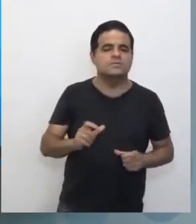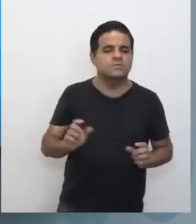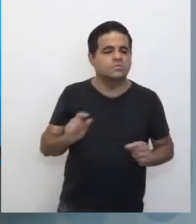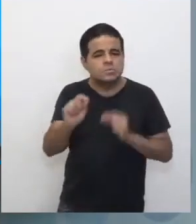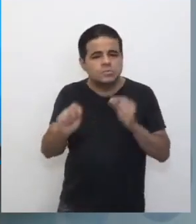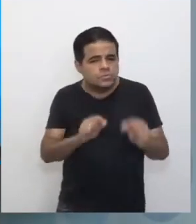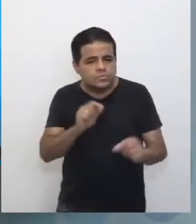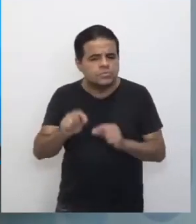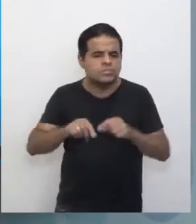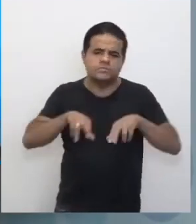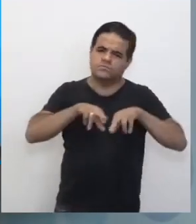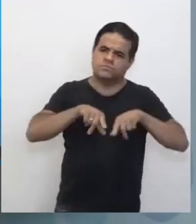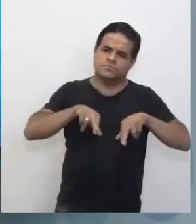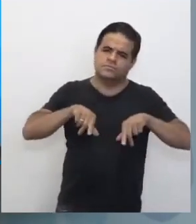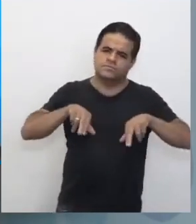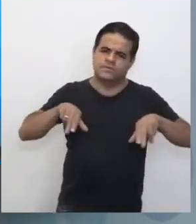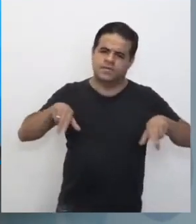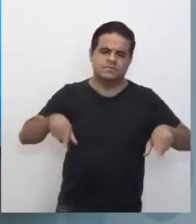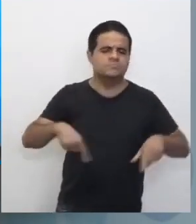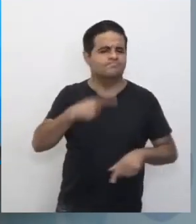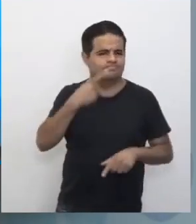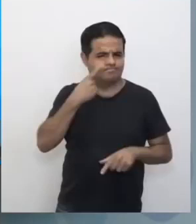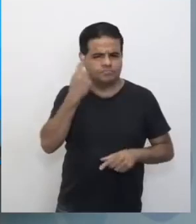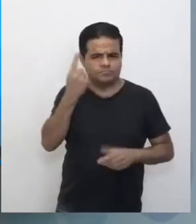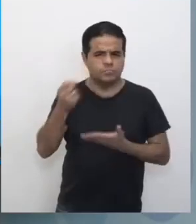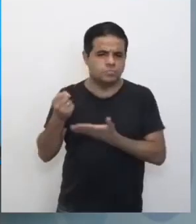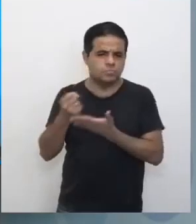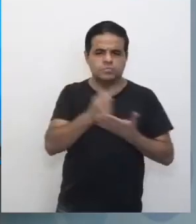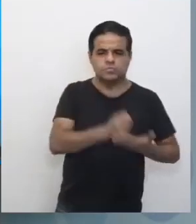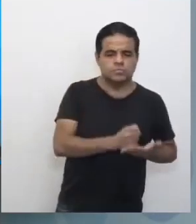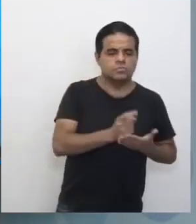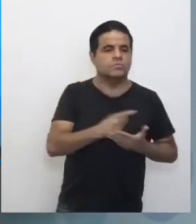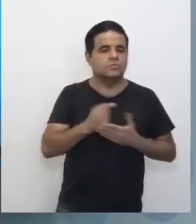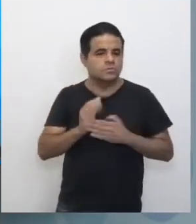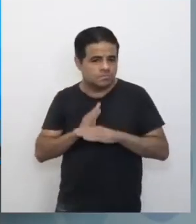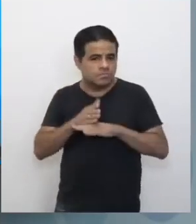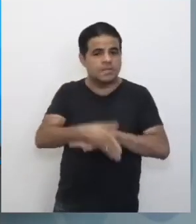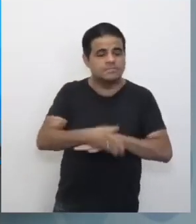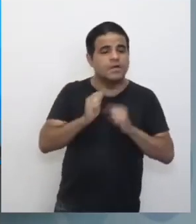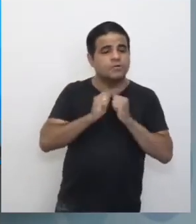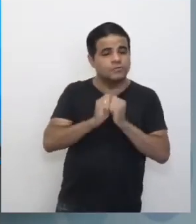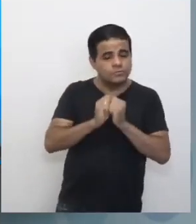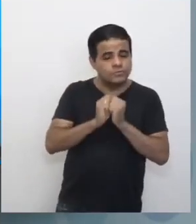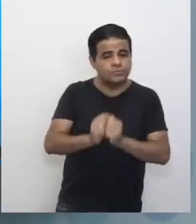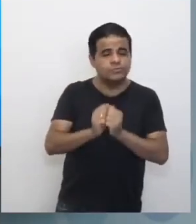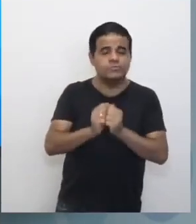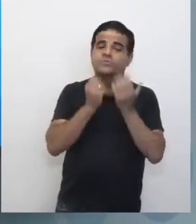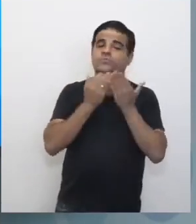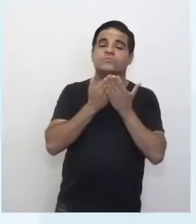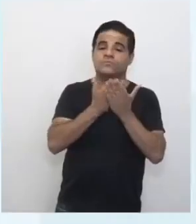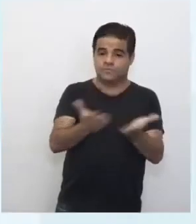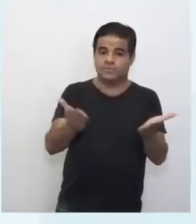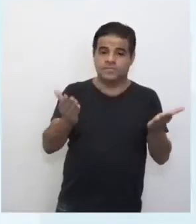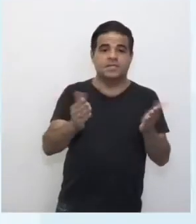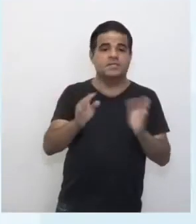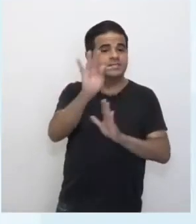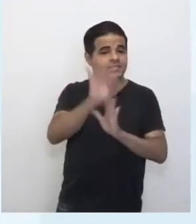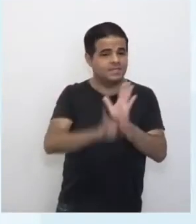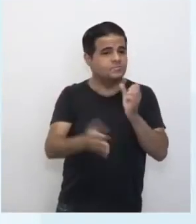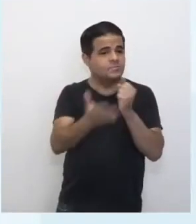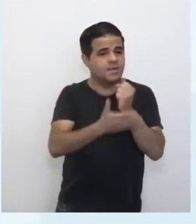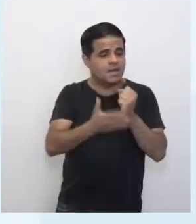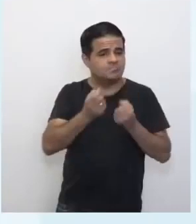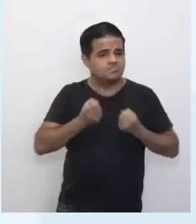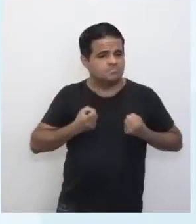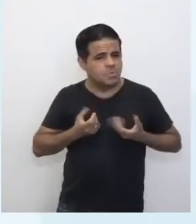motivos? Diversos. Vamos ver, eu trouxe um aqui para a gente participar com vocês, olha só. Texto base: